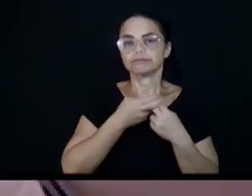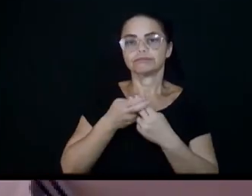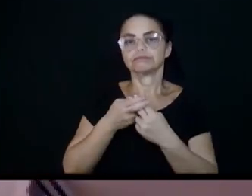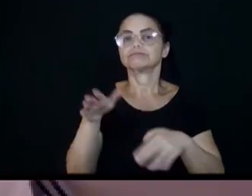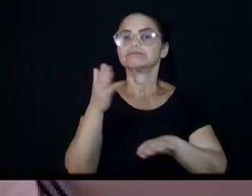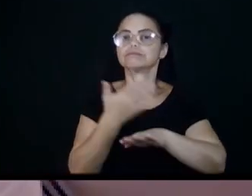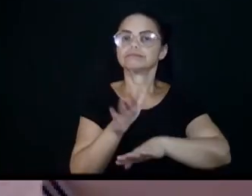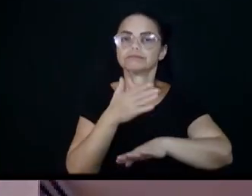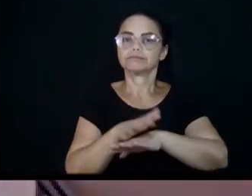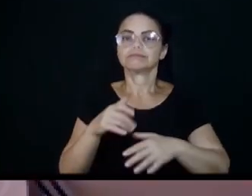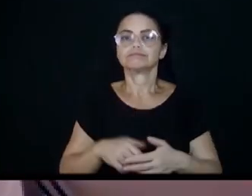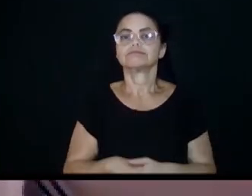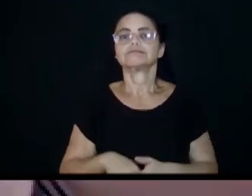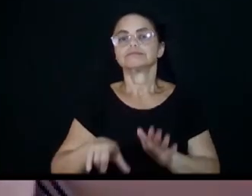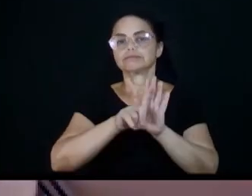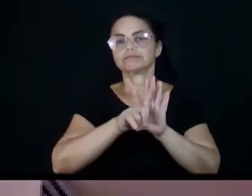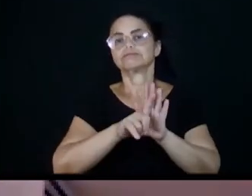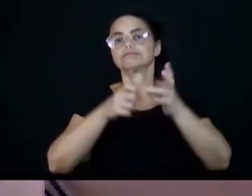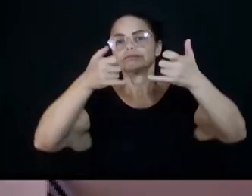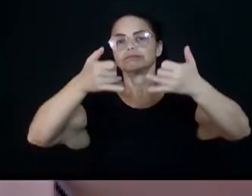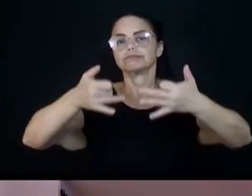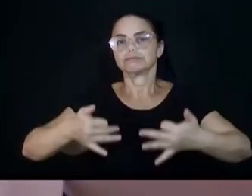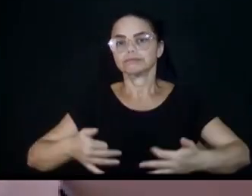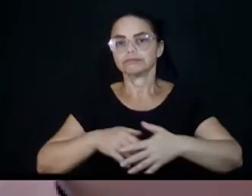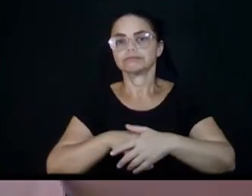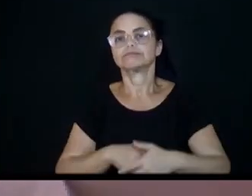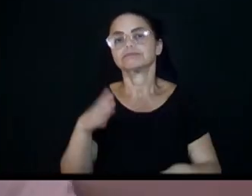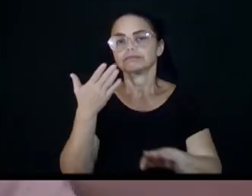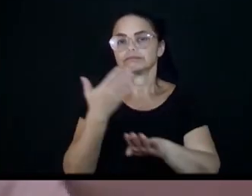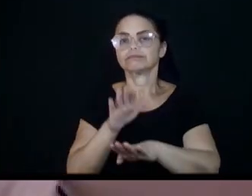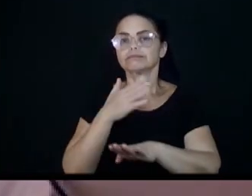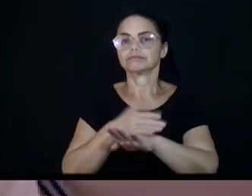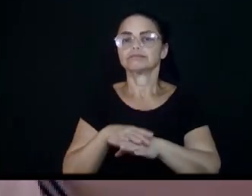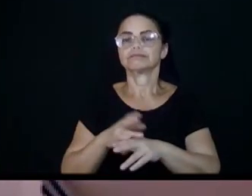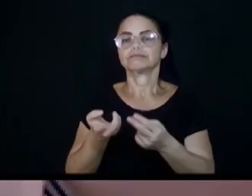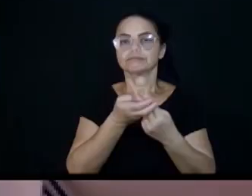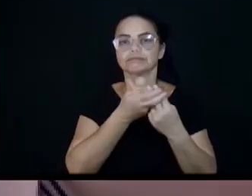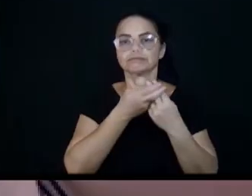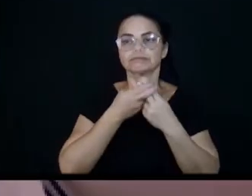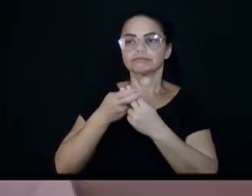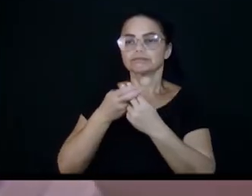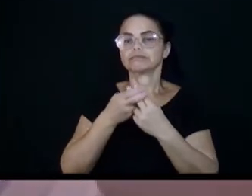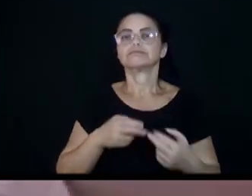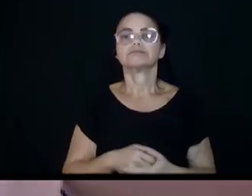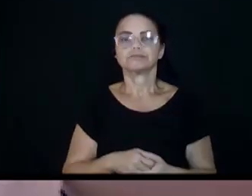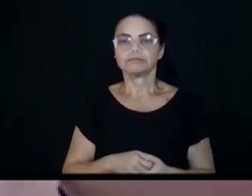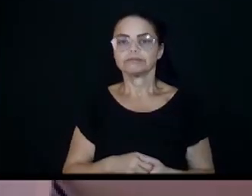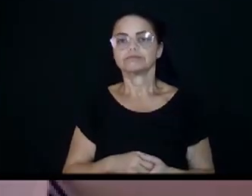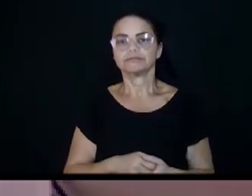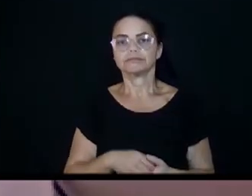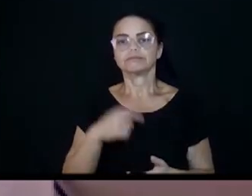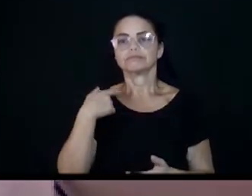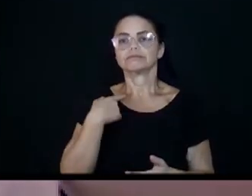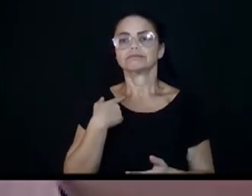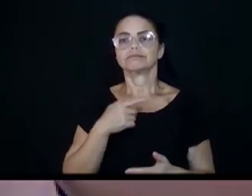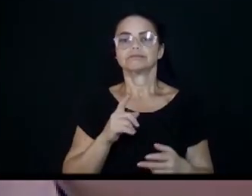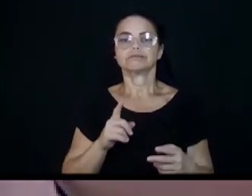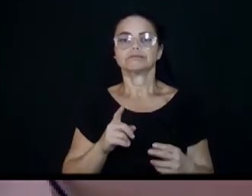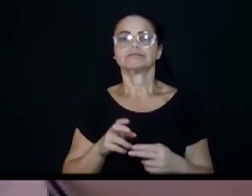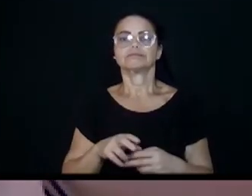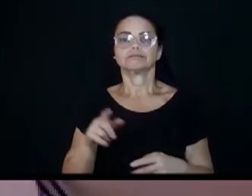fala sobre isso, sobre a participação do SUS, o Sistema Único de Saúde, que vai também nos